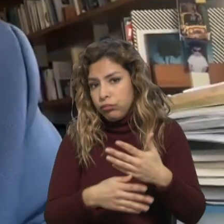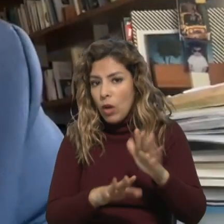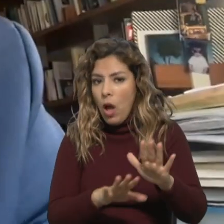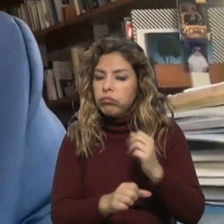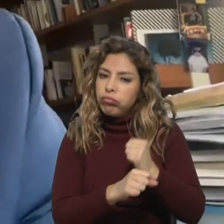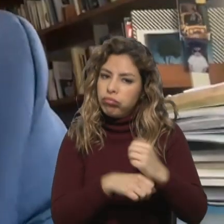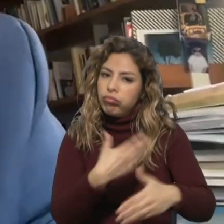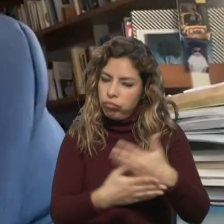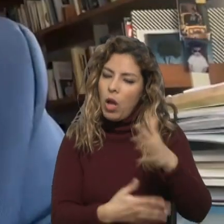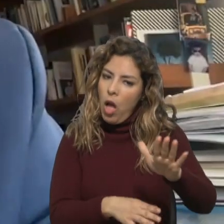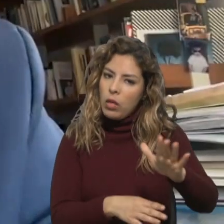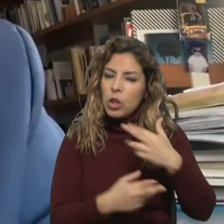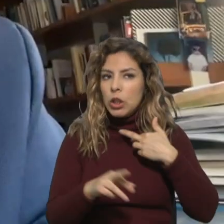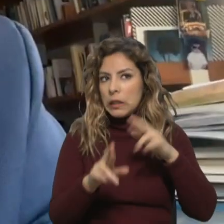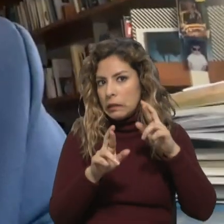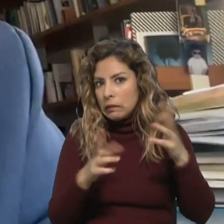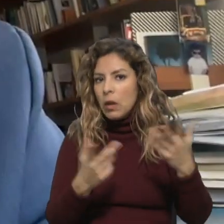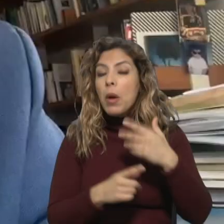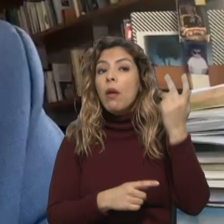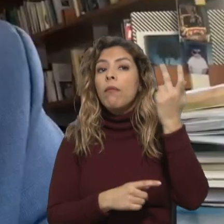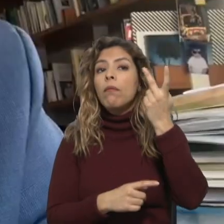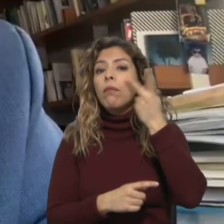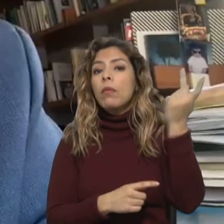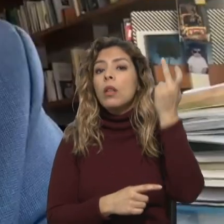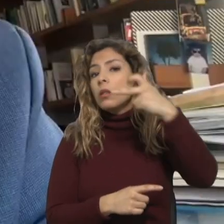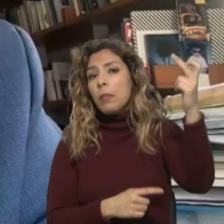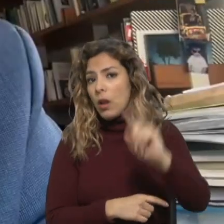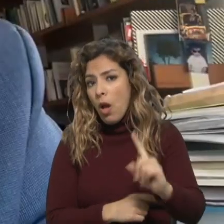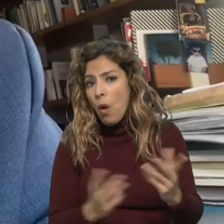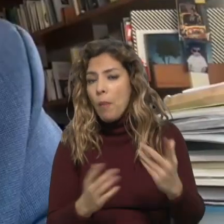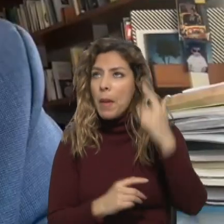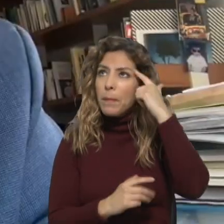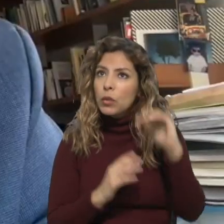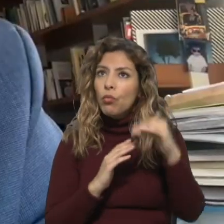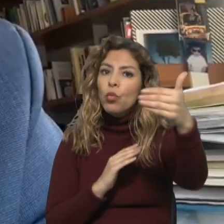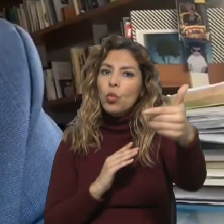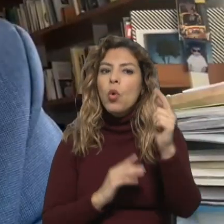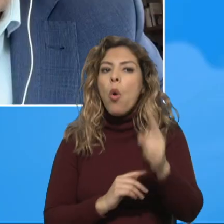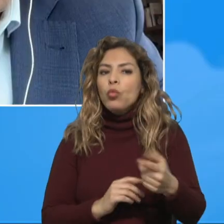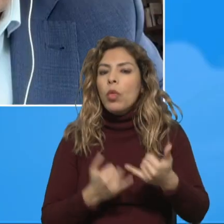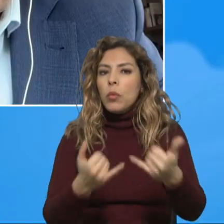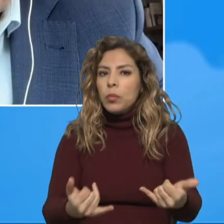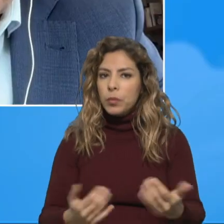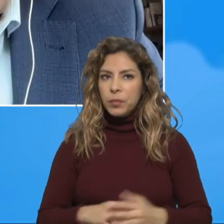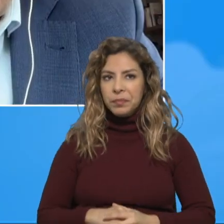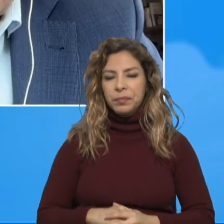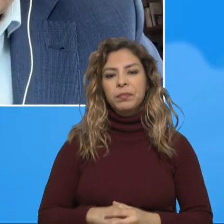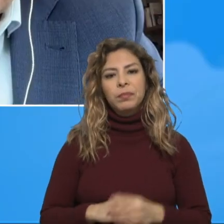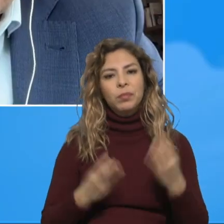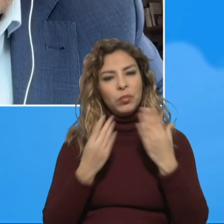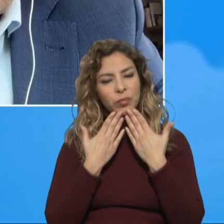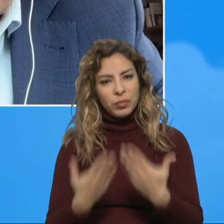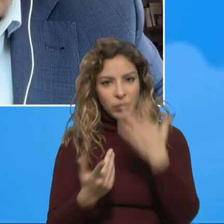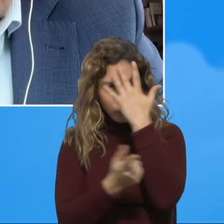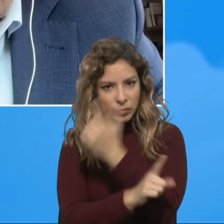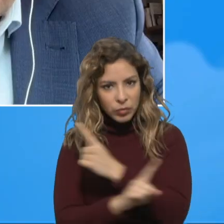estará, mas ninguém é eterno e, portanto, temos que pensar no futuro seguinte. Muito bem, professor João Duque, muito obrigado por